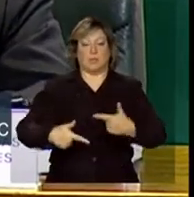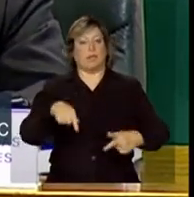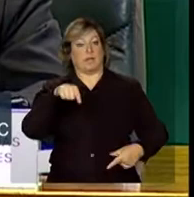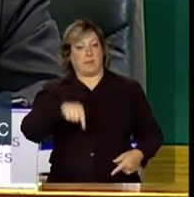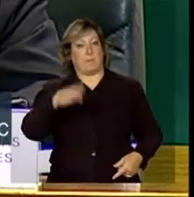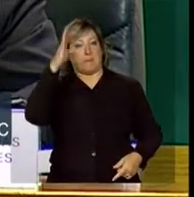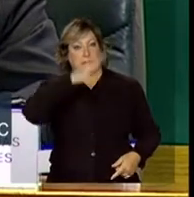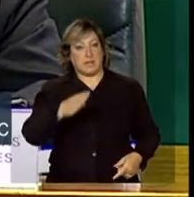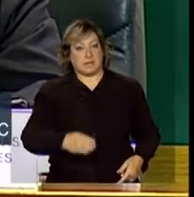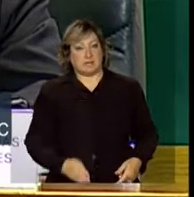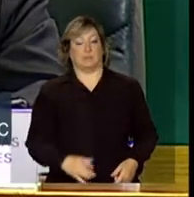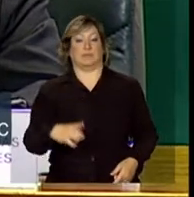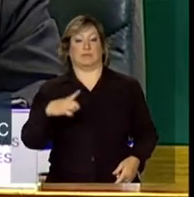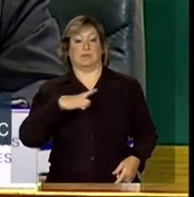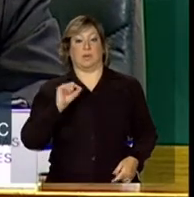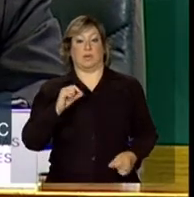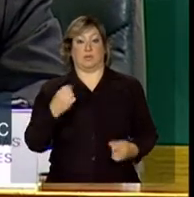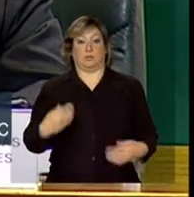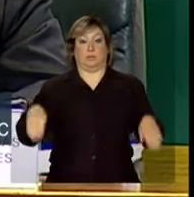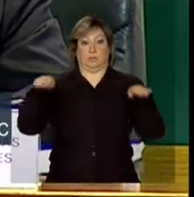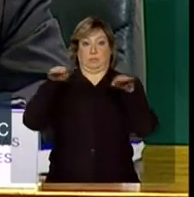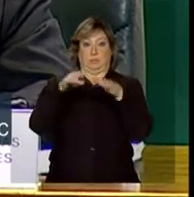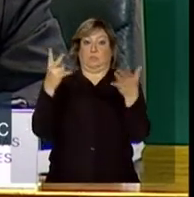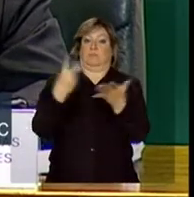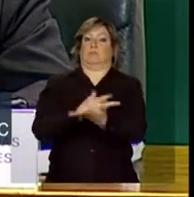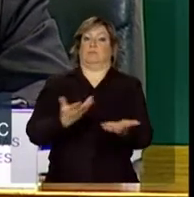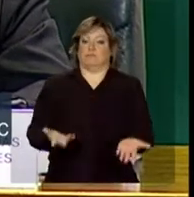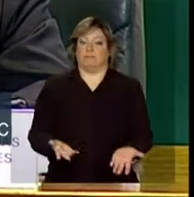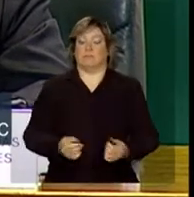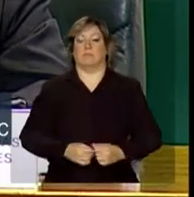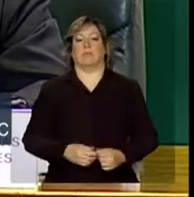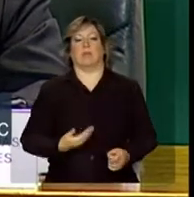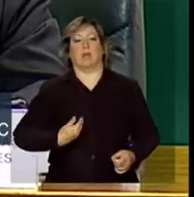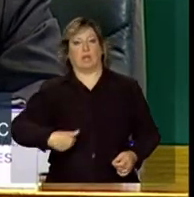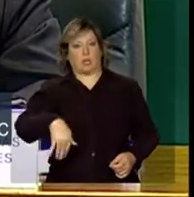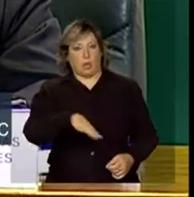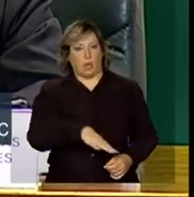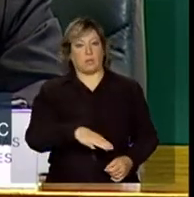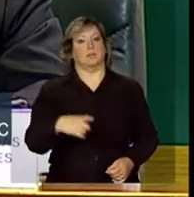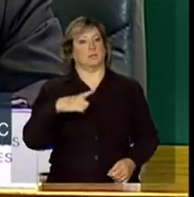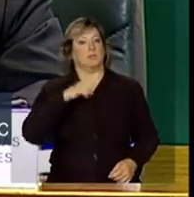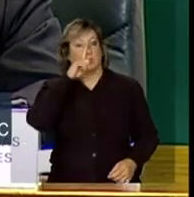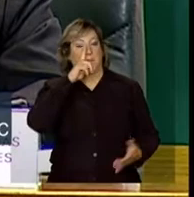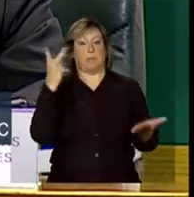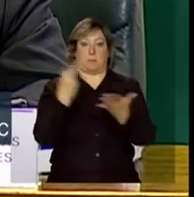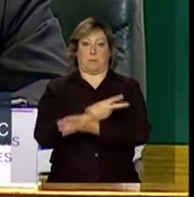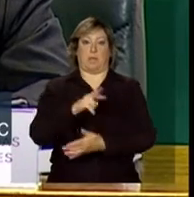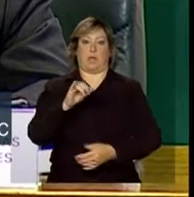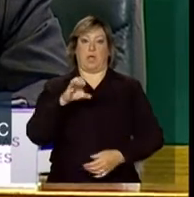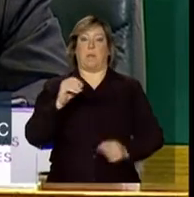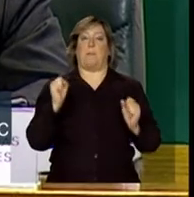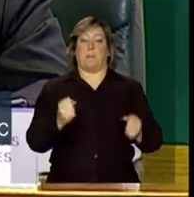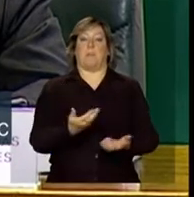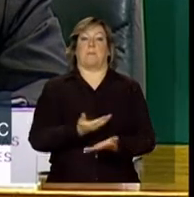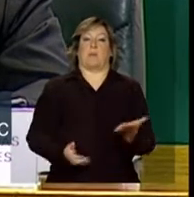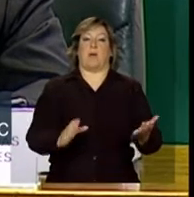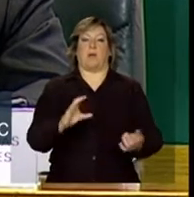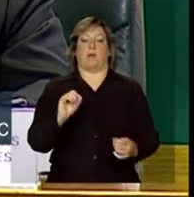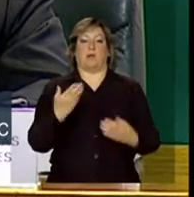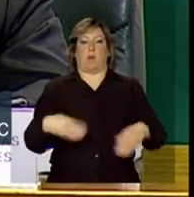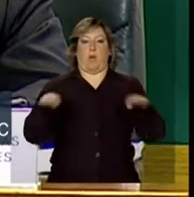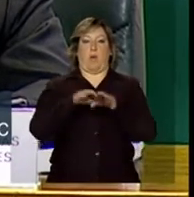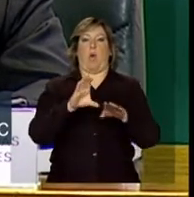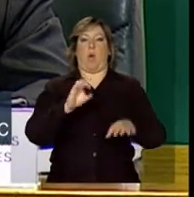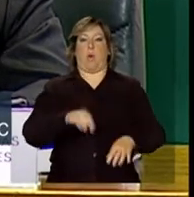sua competitividade herodida e não estamos em diferentes a esse risco os avanços sociais